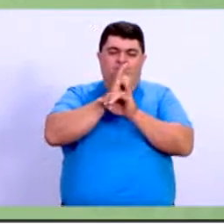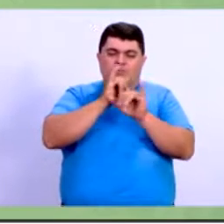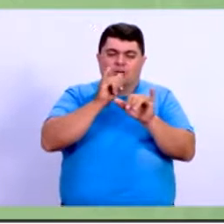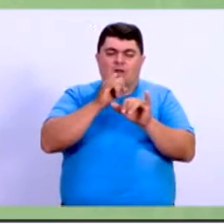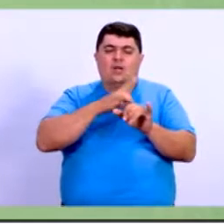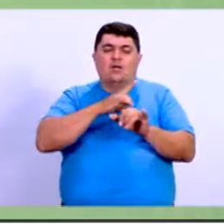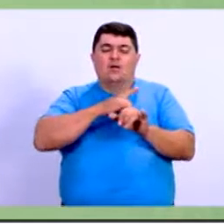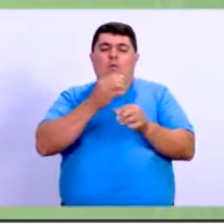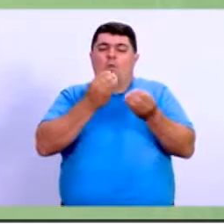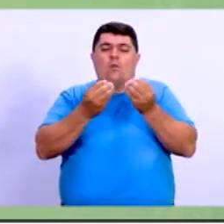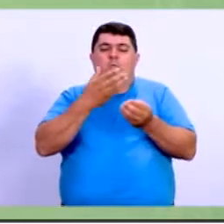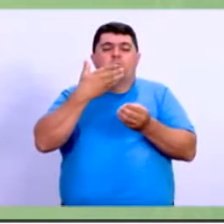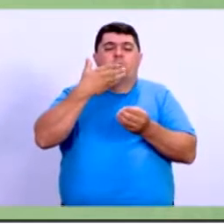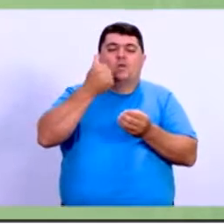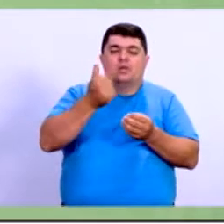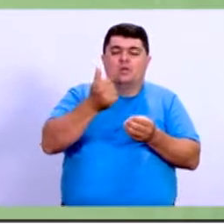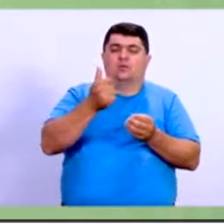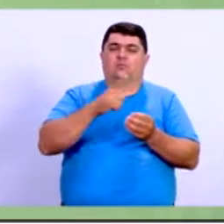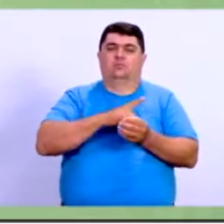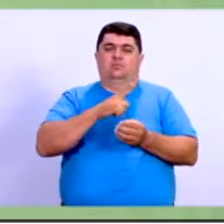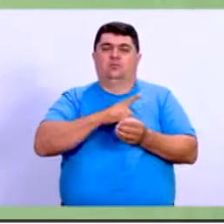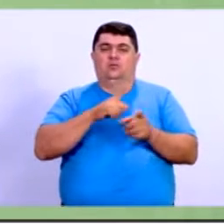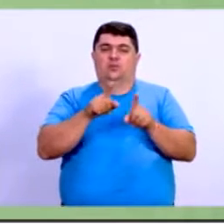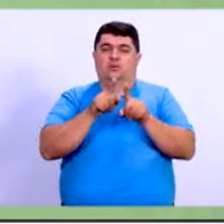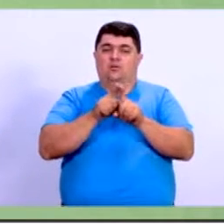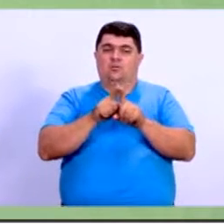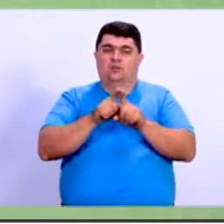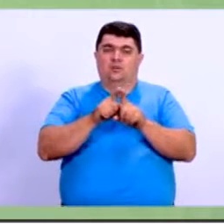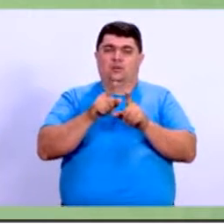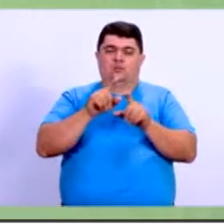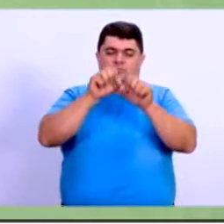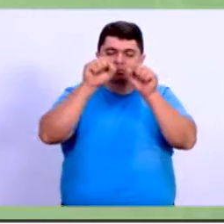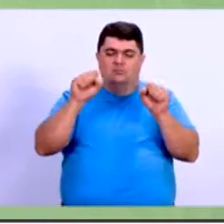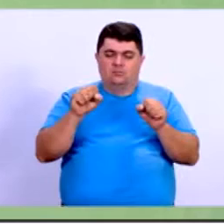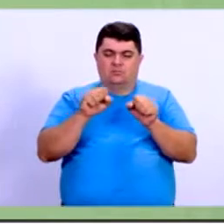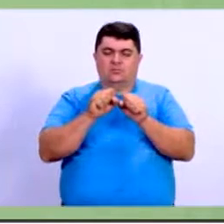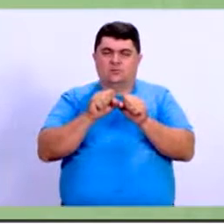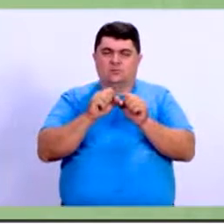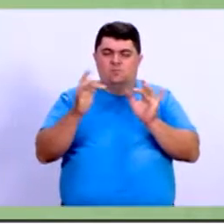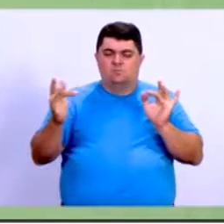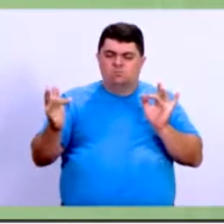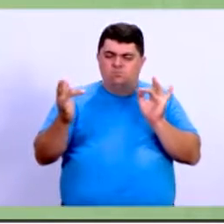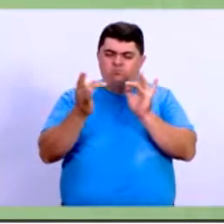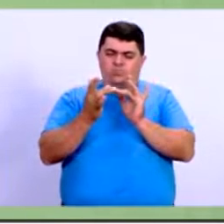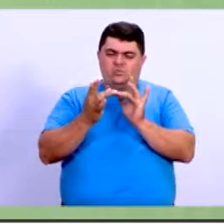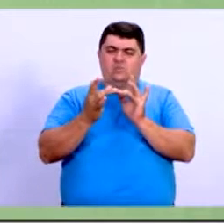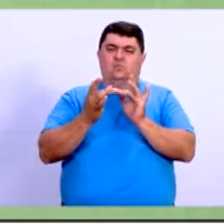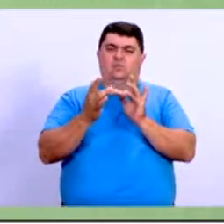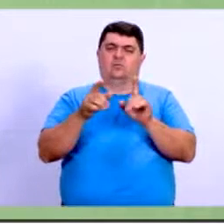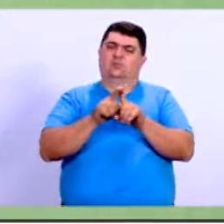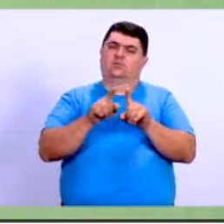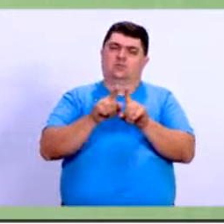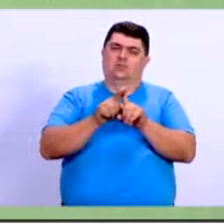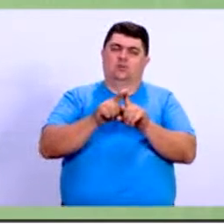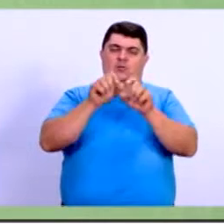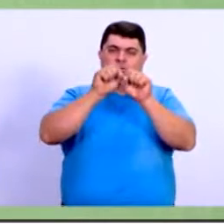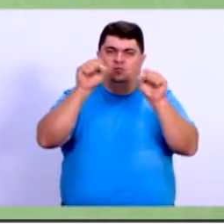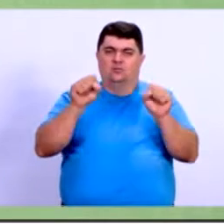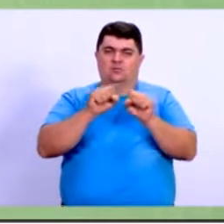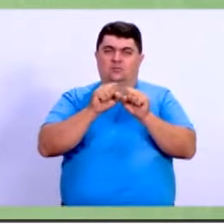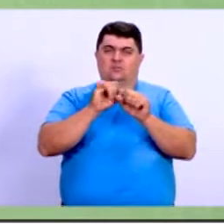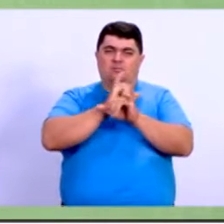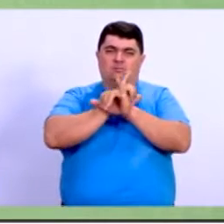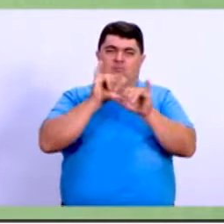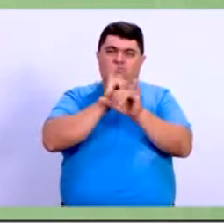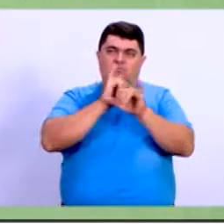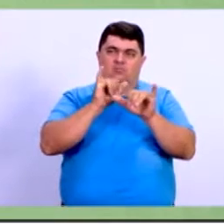informações, serve para integrar sistemas através de dados correlacionados, e o sistema de informação nada mais